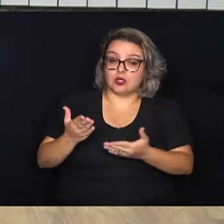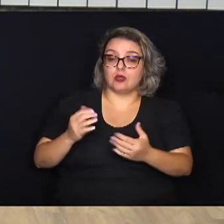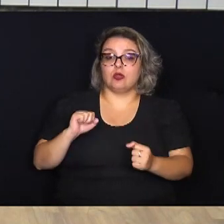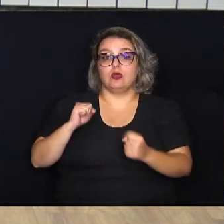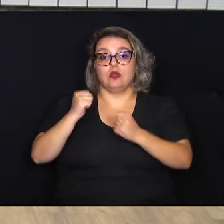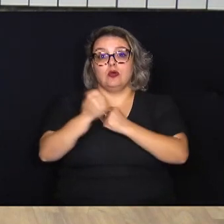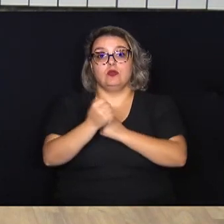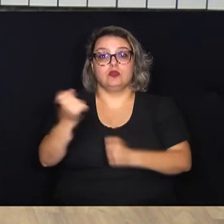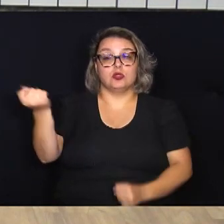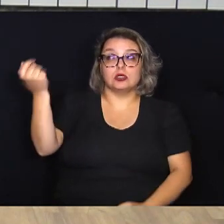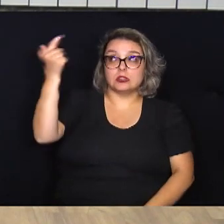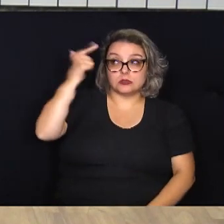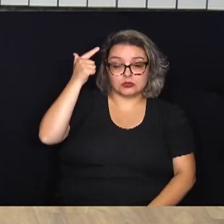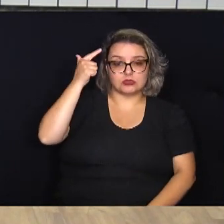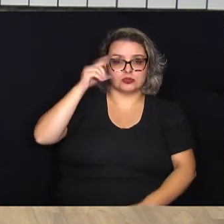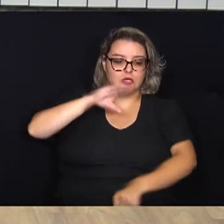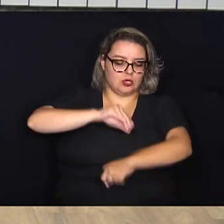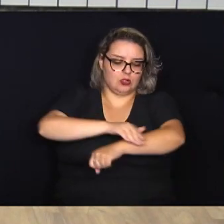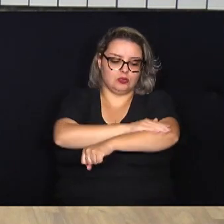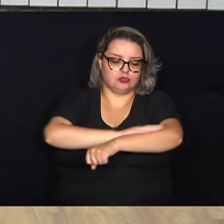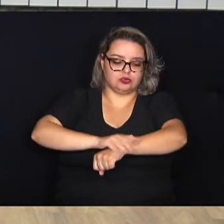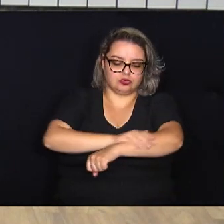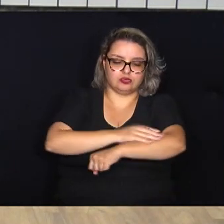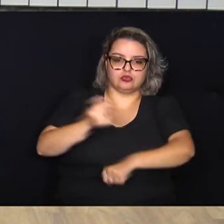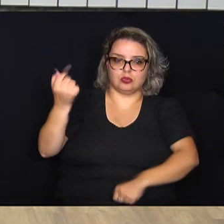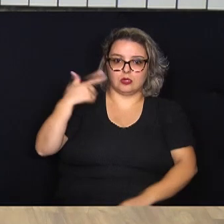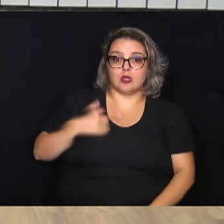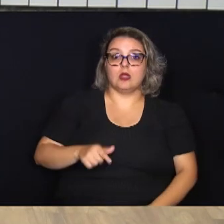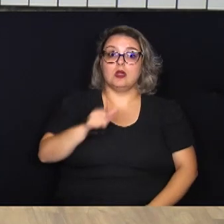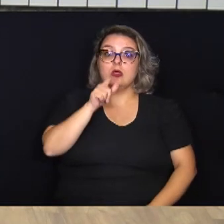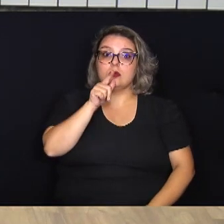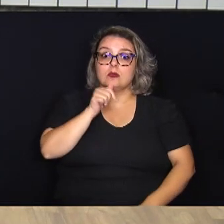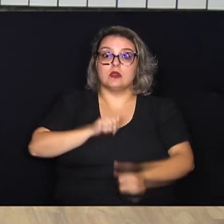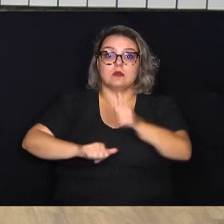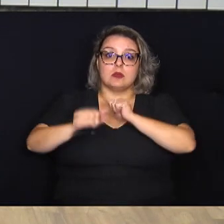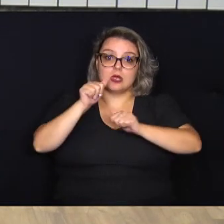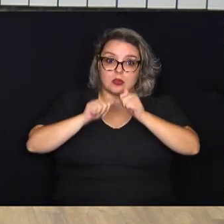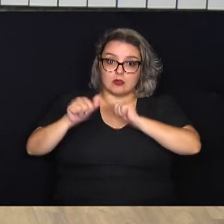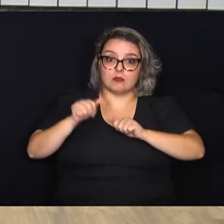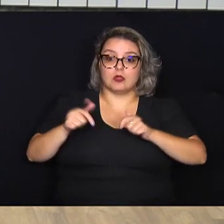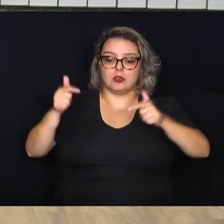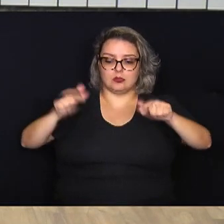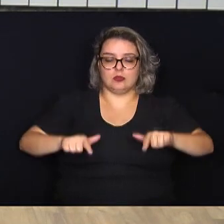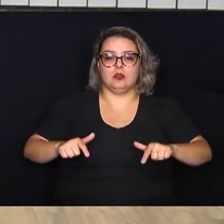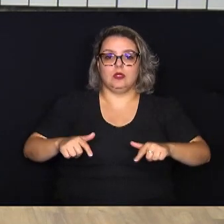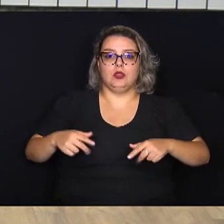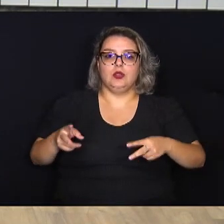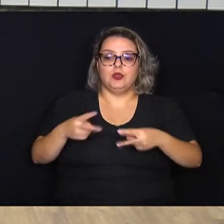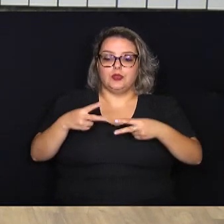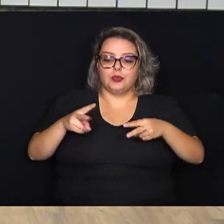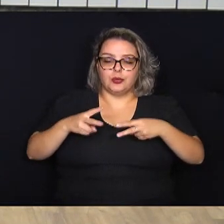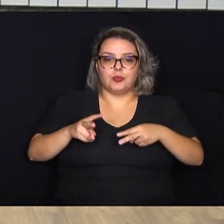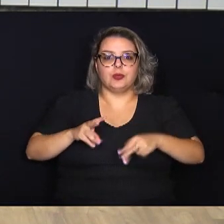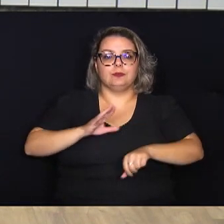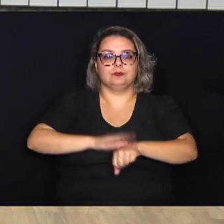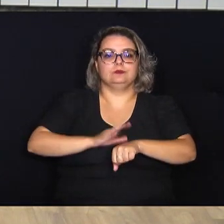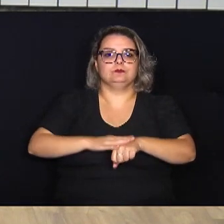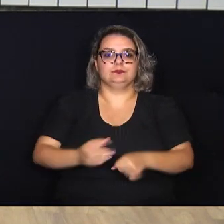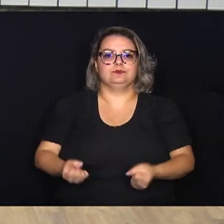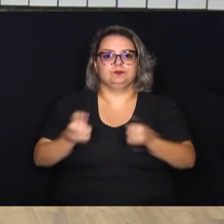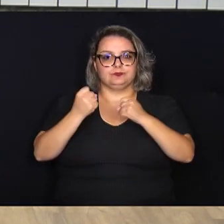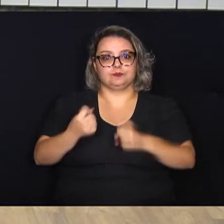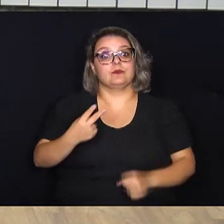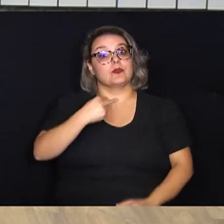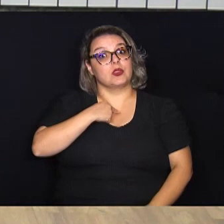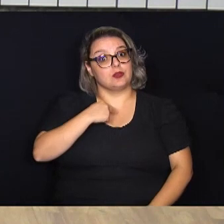do sol, mantenha-se hidratado e procurar lugares arejados para fazer qualquer atividade. E a gente não pode